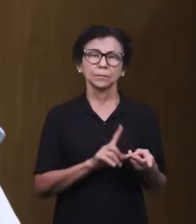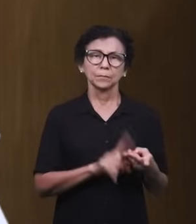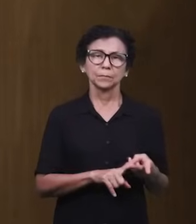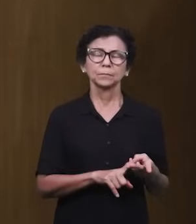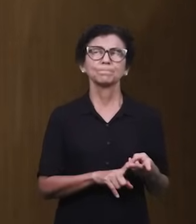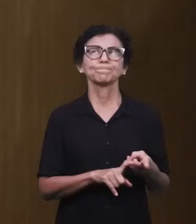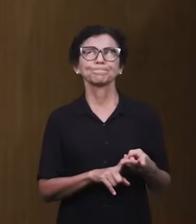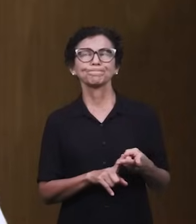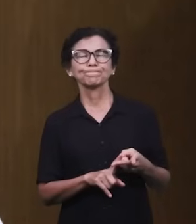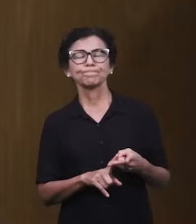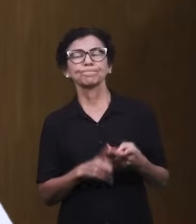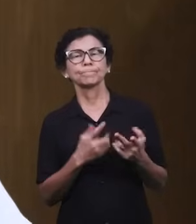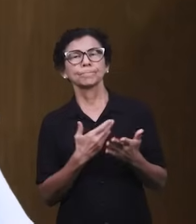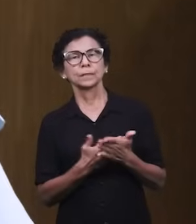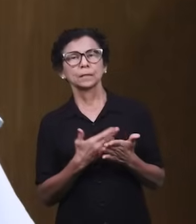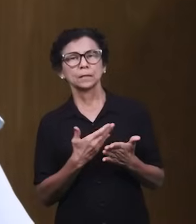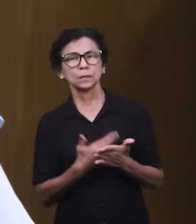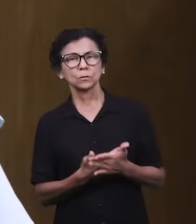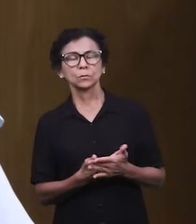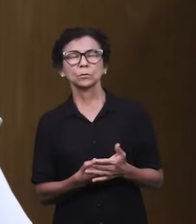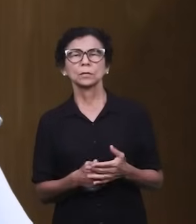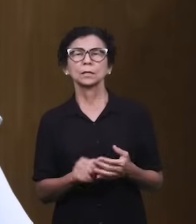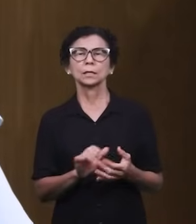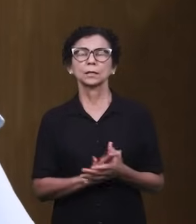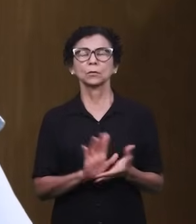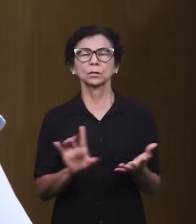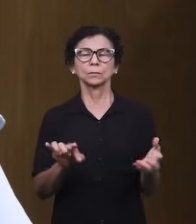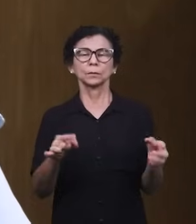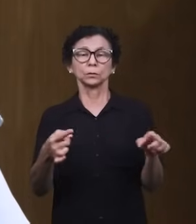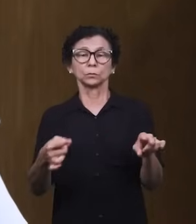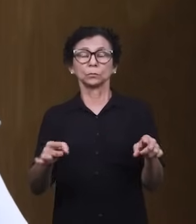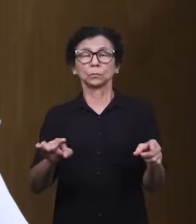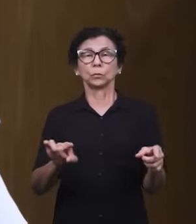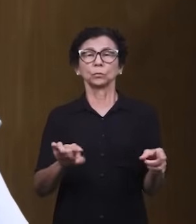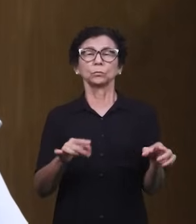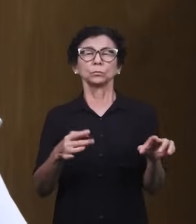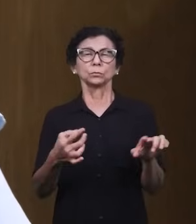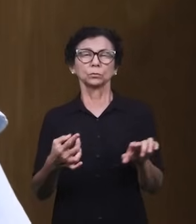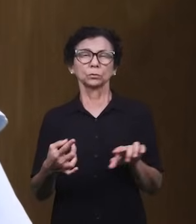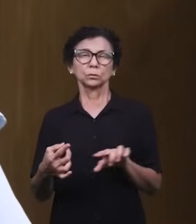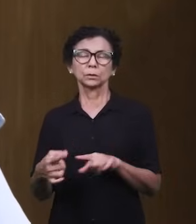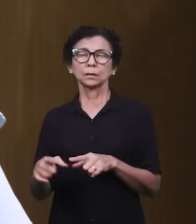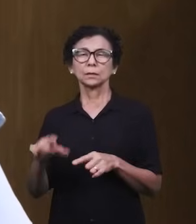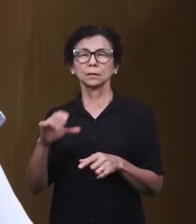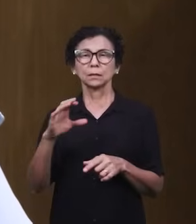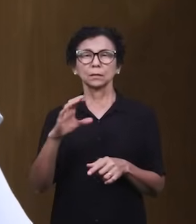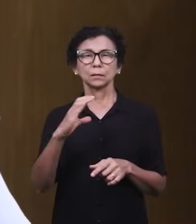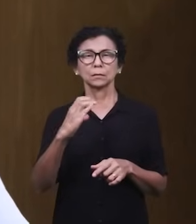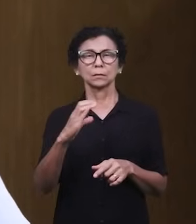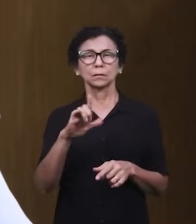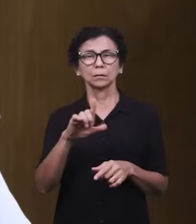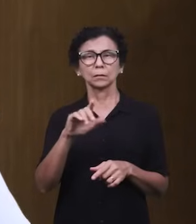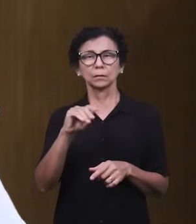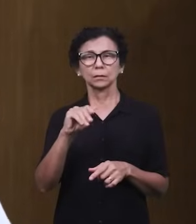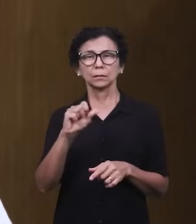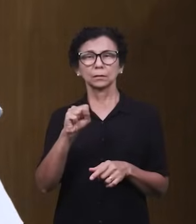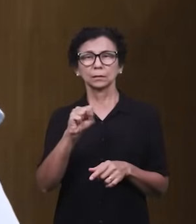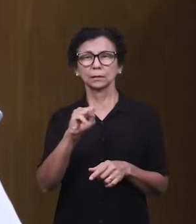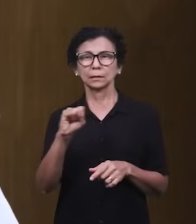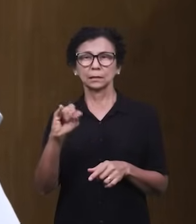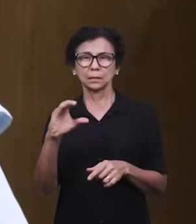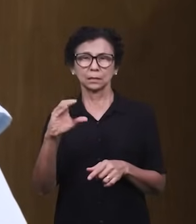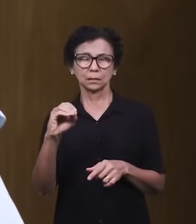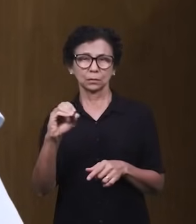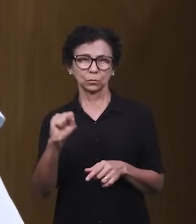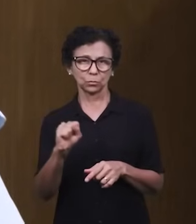pública, para os alunos da escola. Então é um momento assim, muito especial, porque ela pode apresentar